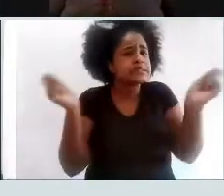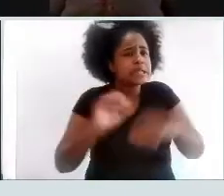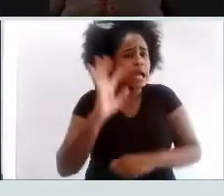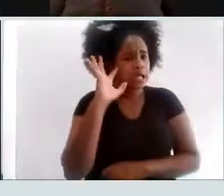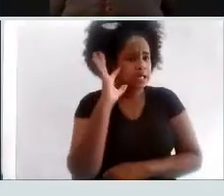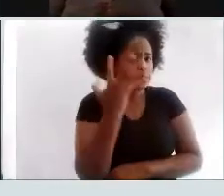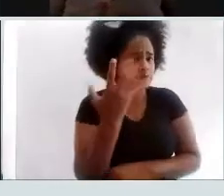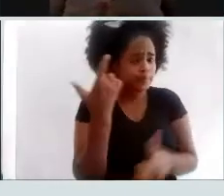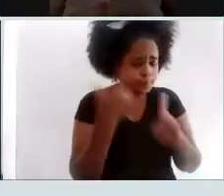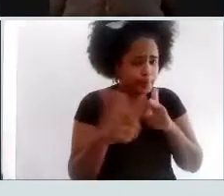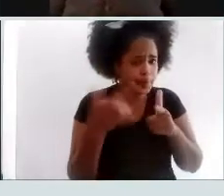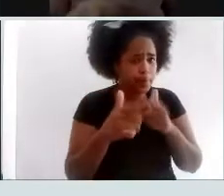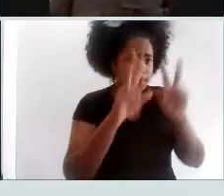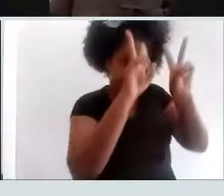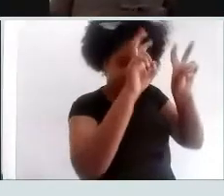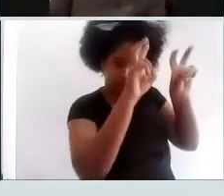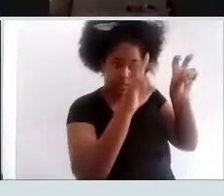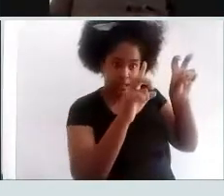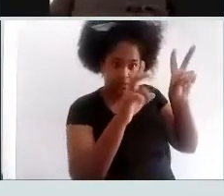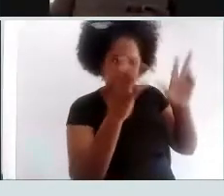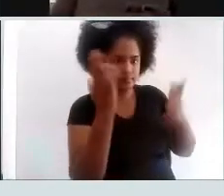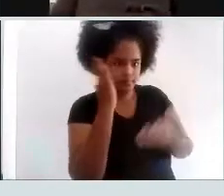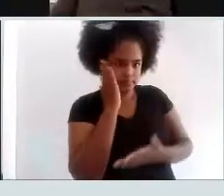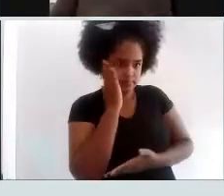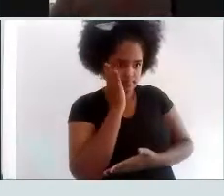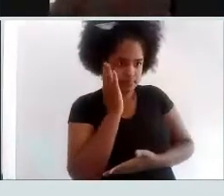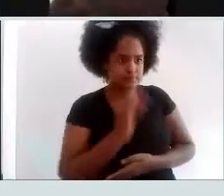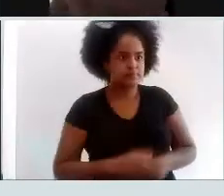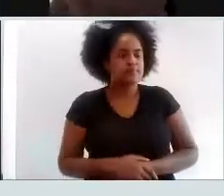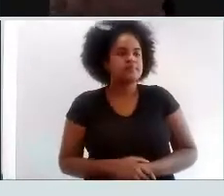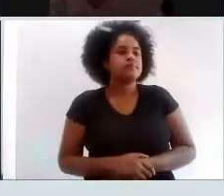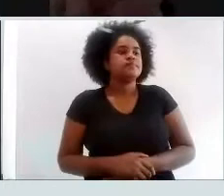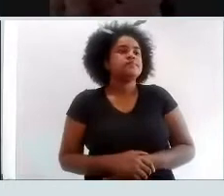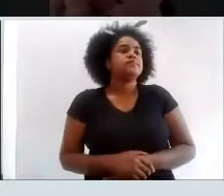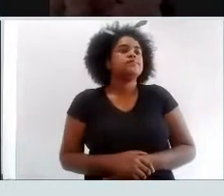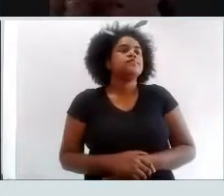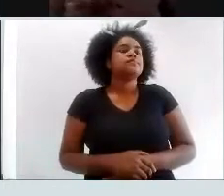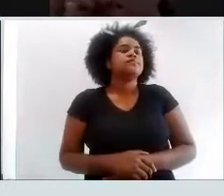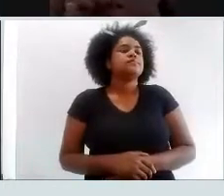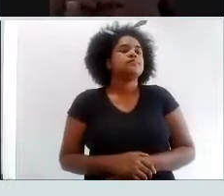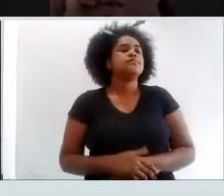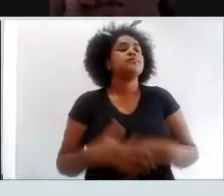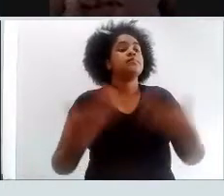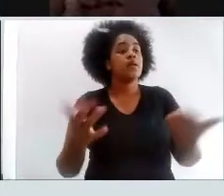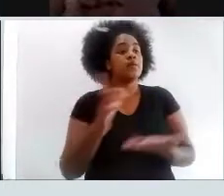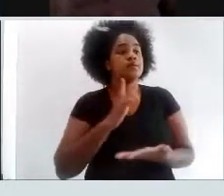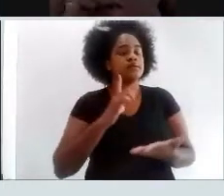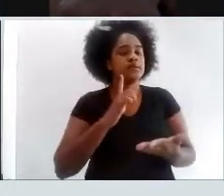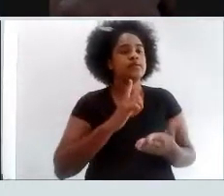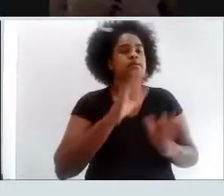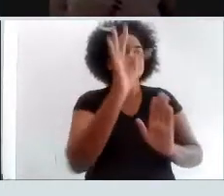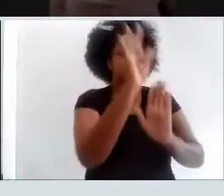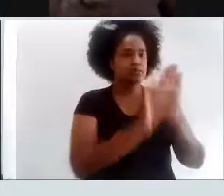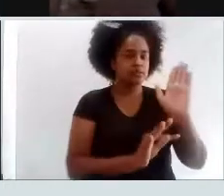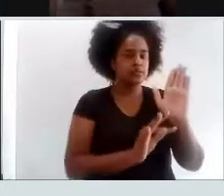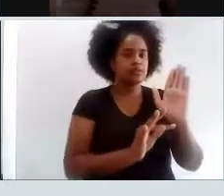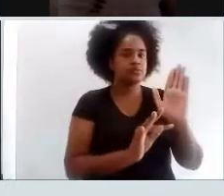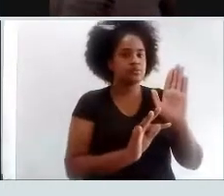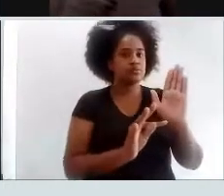problemática do tema, ok? Então, aí a gente já tem que texto dissertativo argumentativo, só